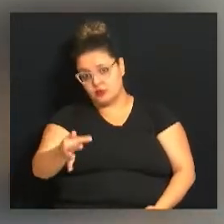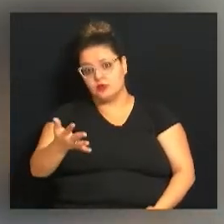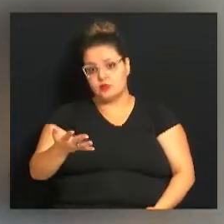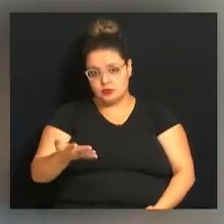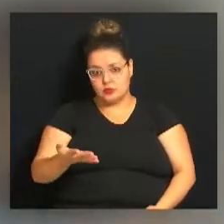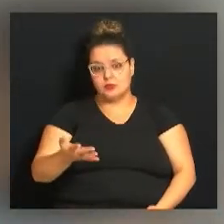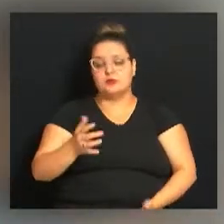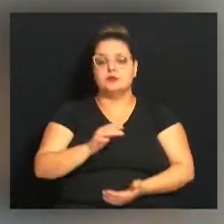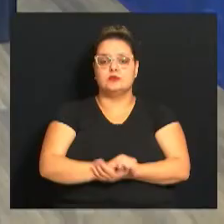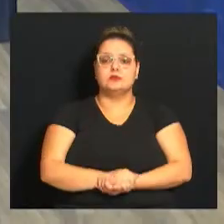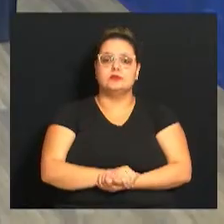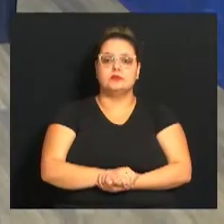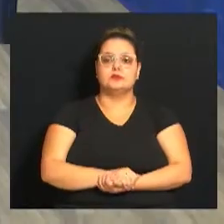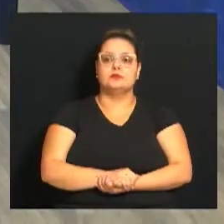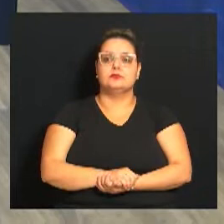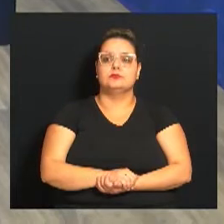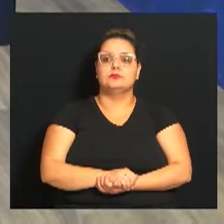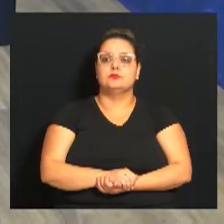muito distante.